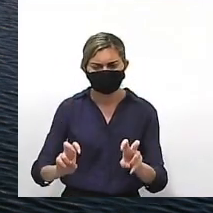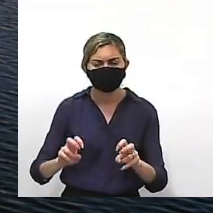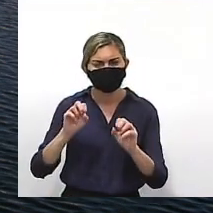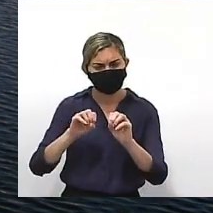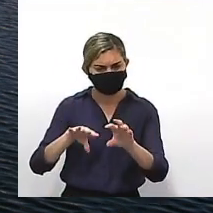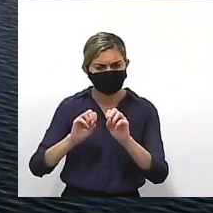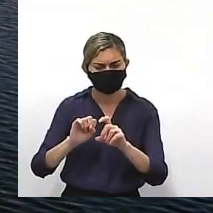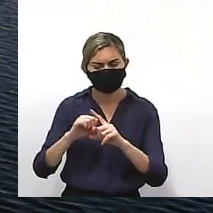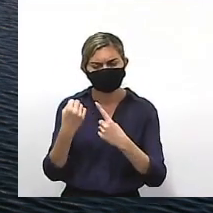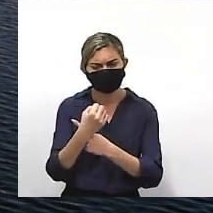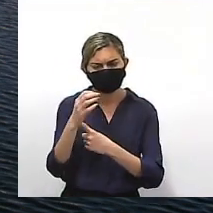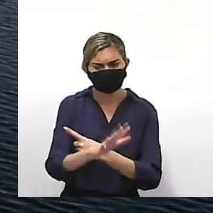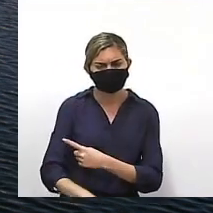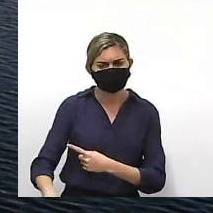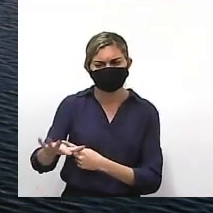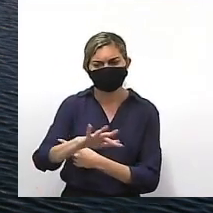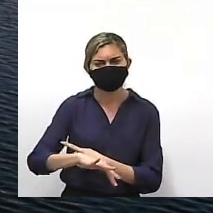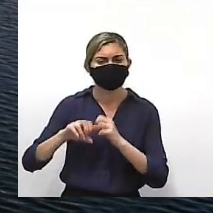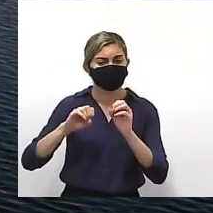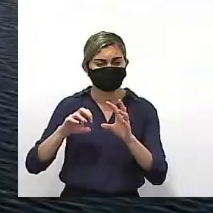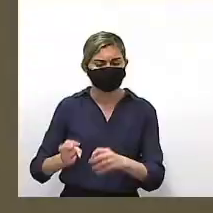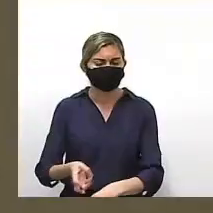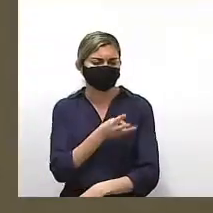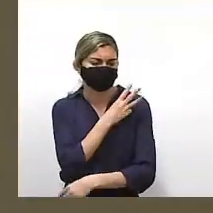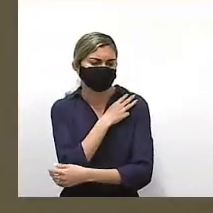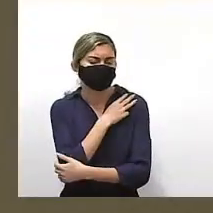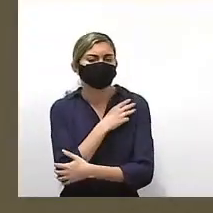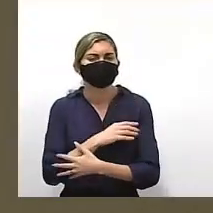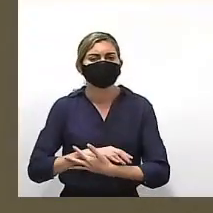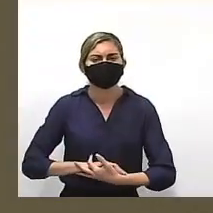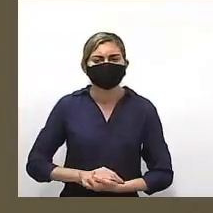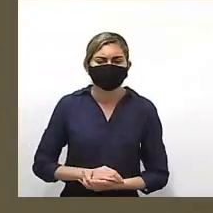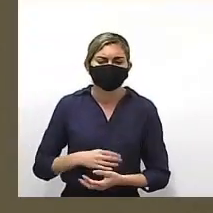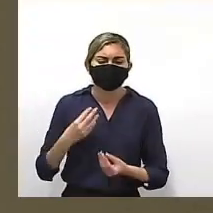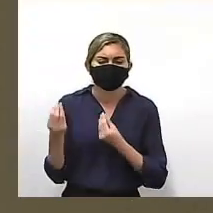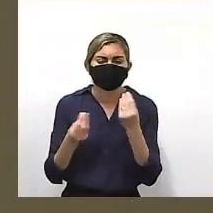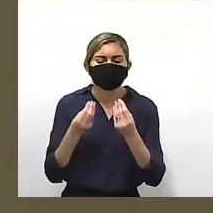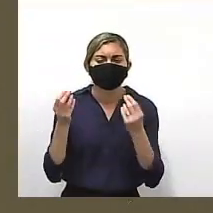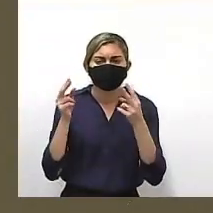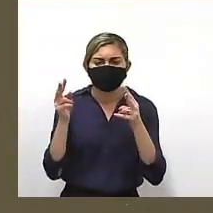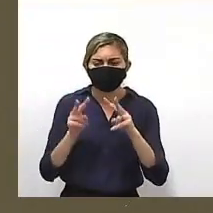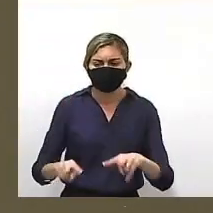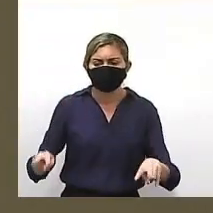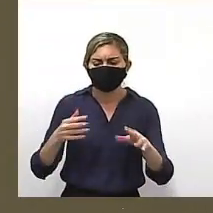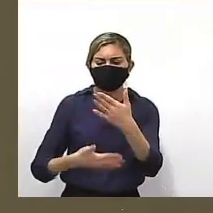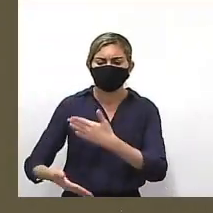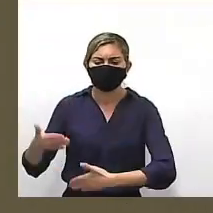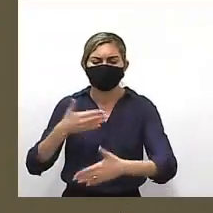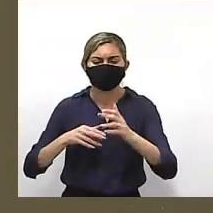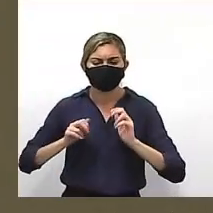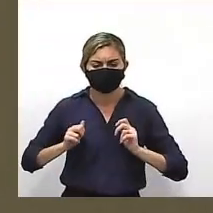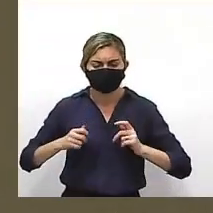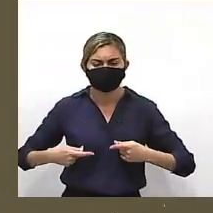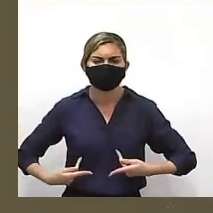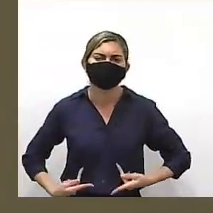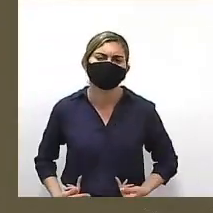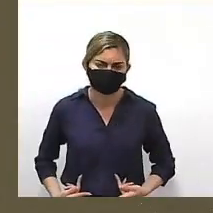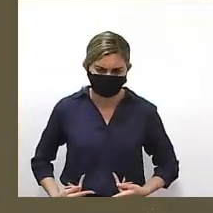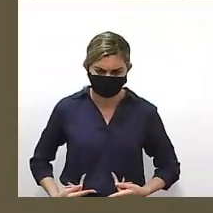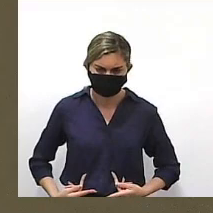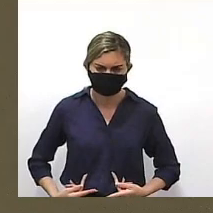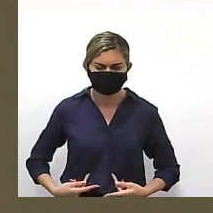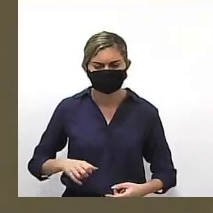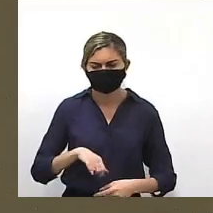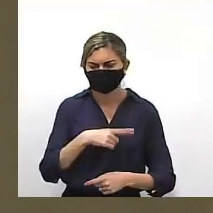aula de sociologia para o ensino médio. De que maneira as relações humanas, que